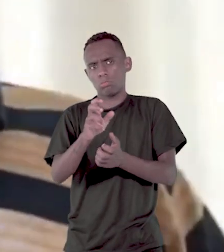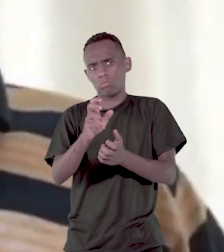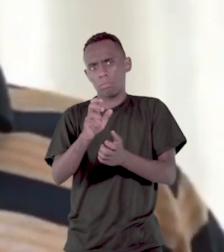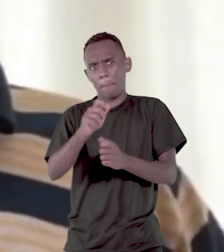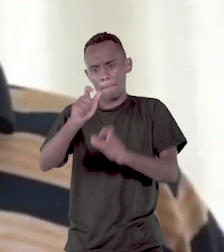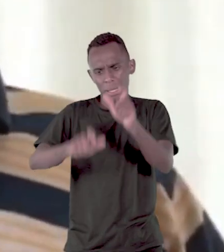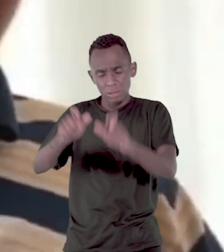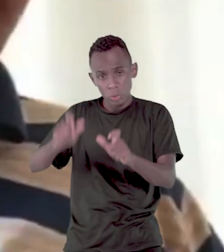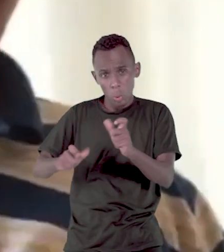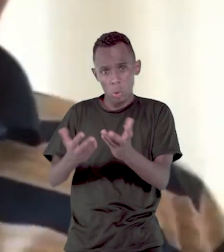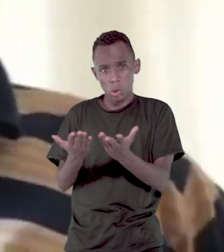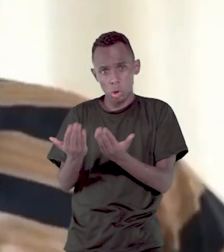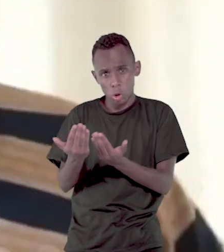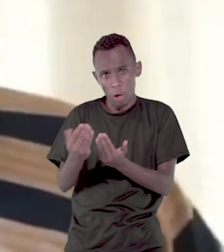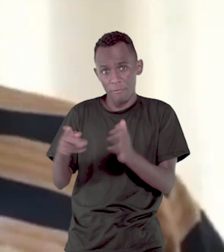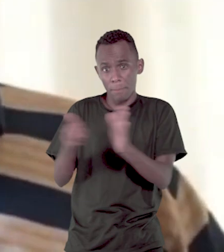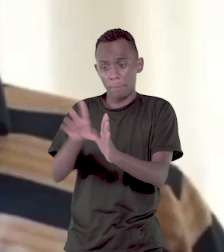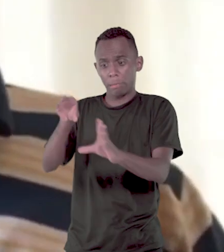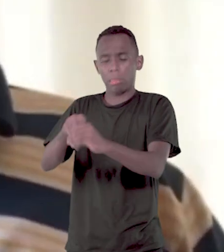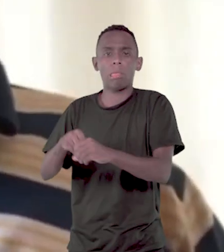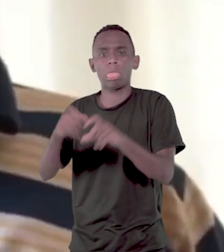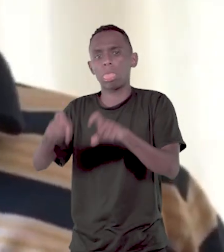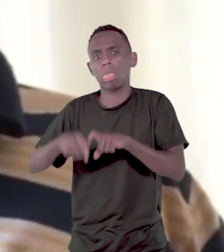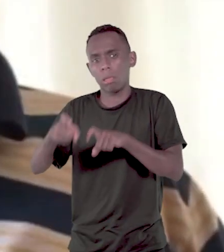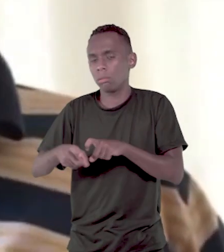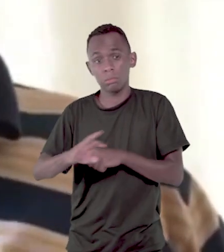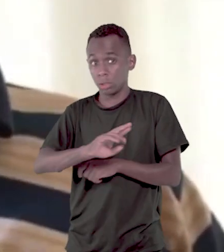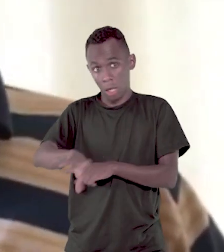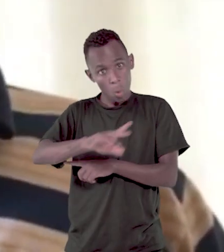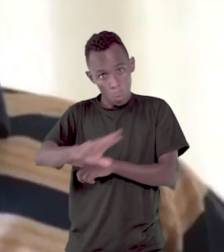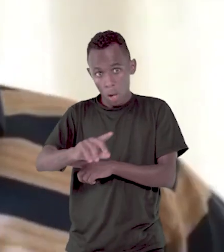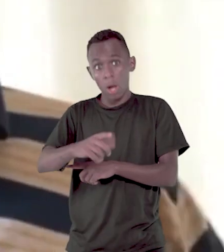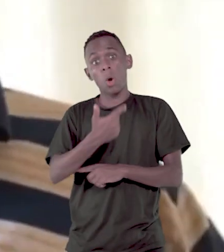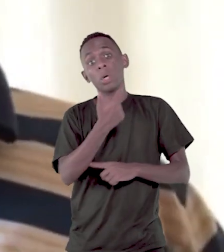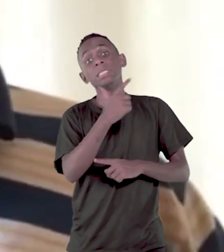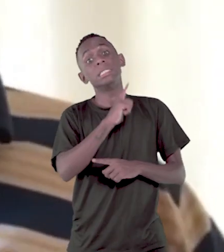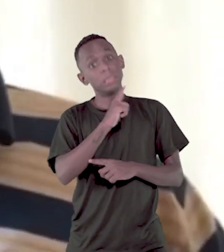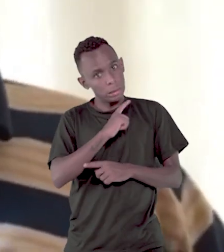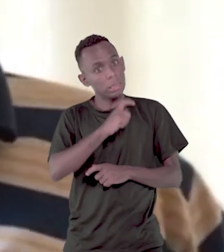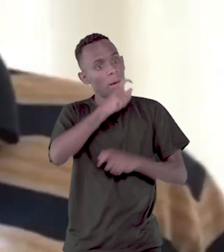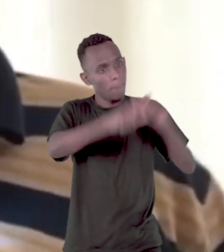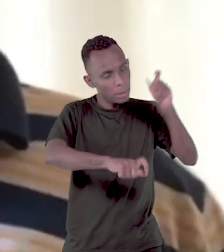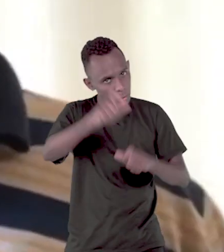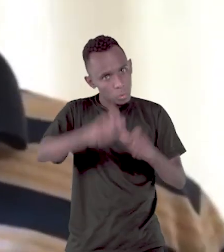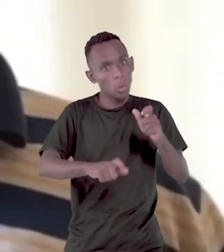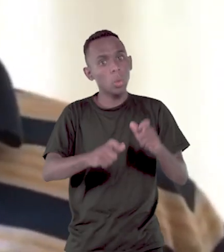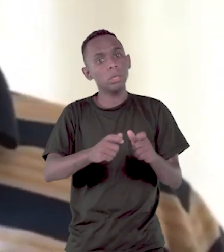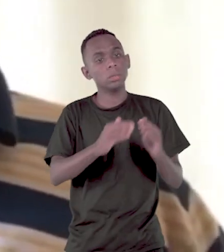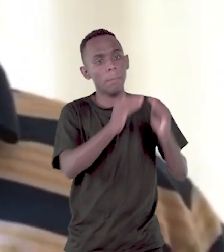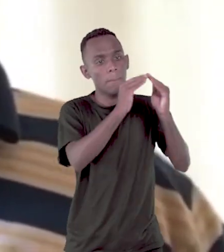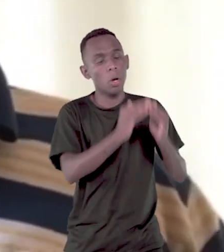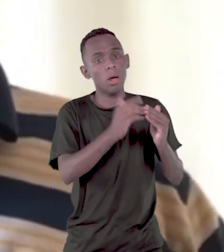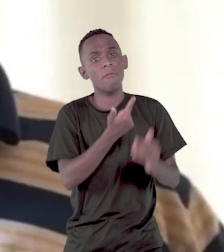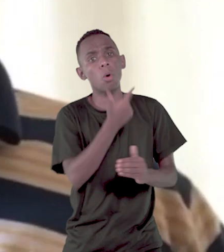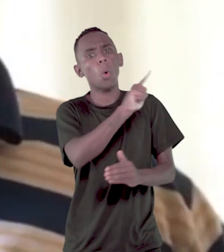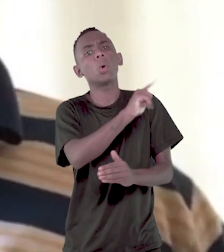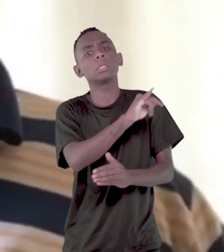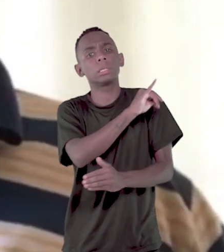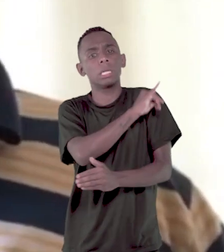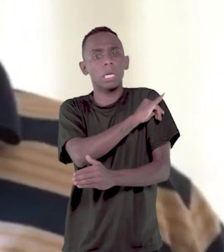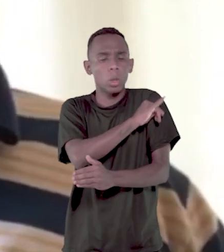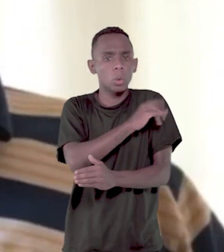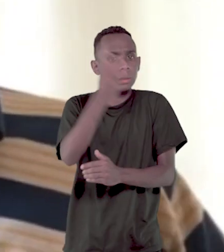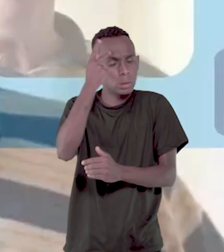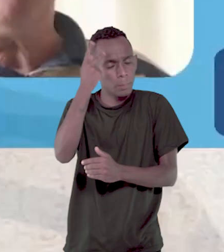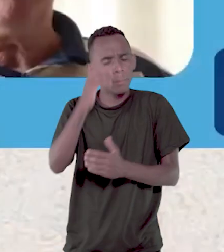5 meninos da roça, né, lá no interior do Brasil, publicando uma revista. Não era isso. Não, sobre esse ponto,